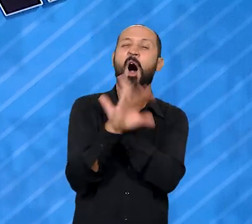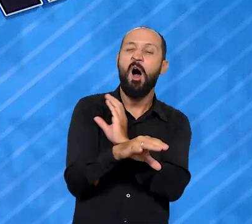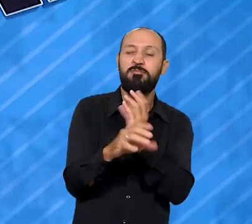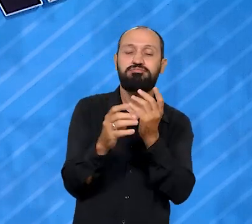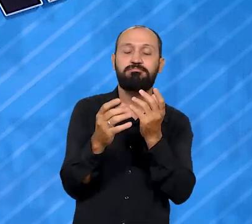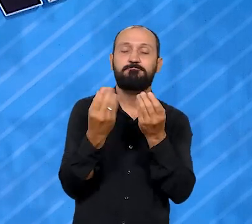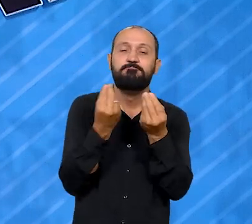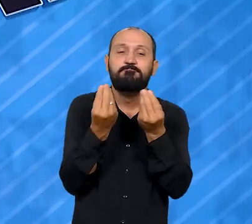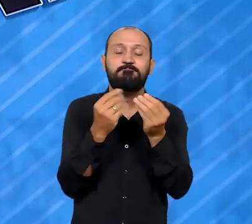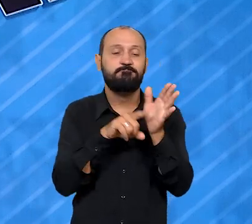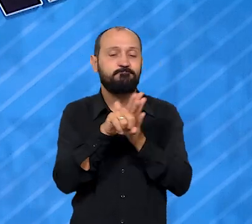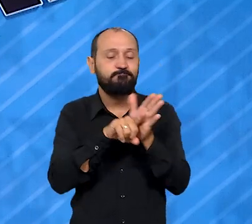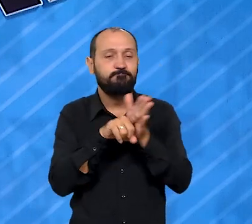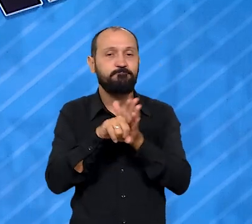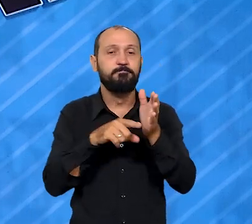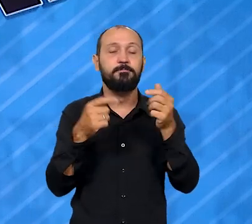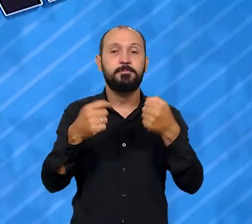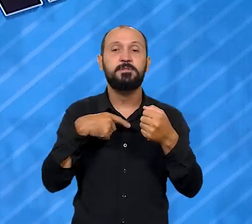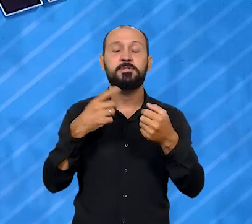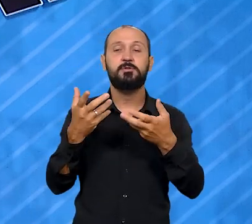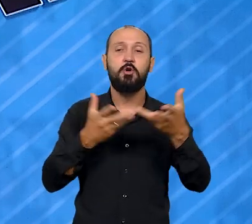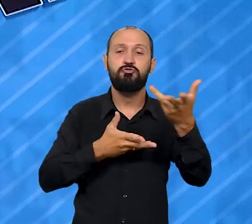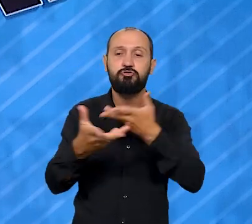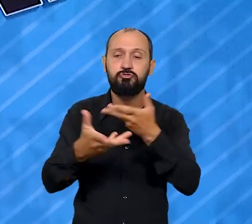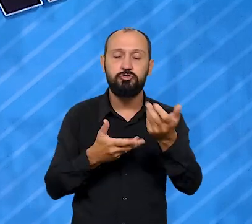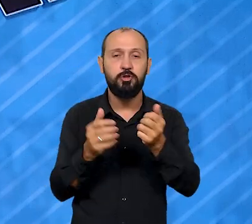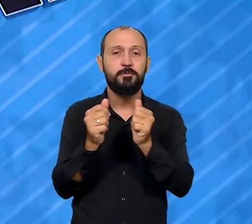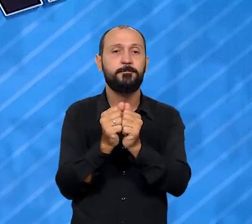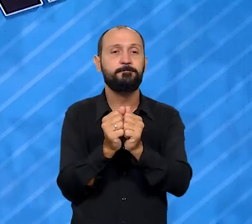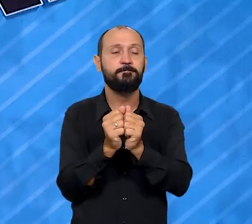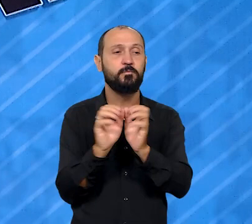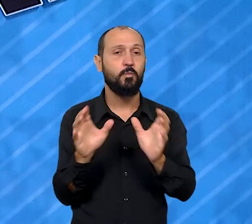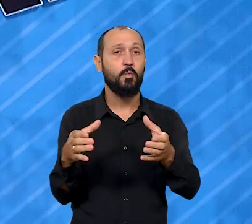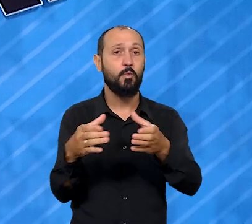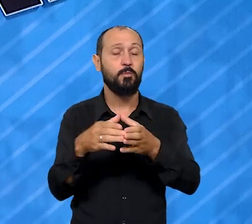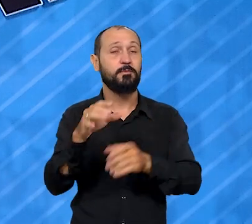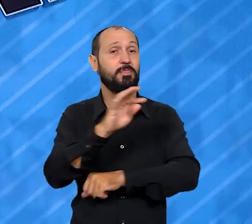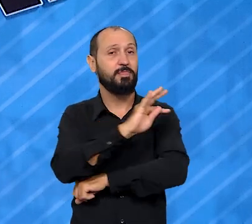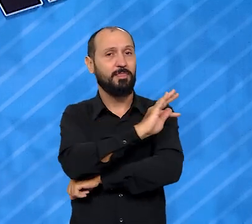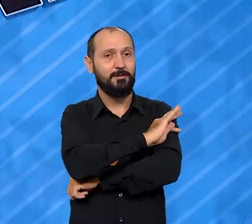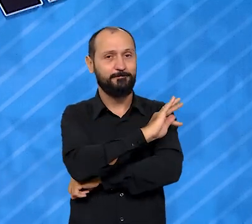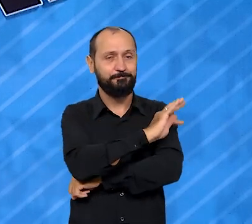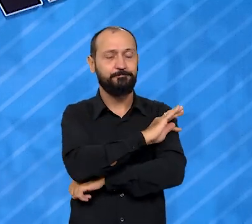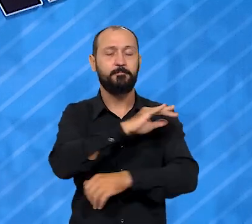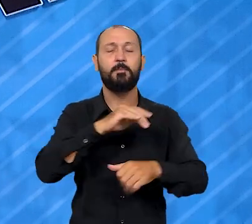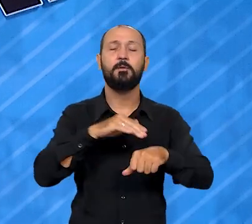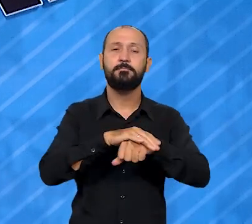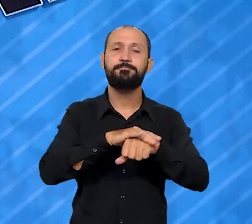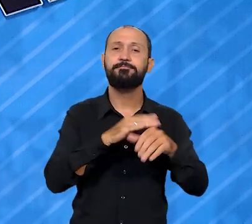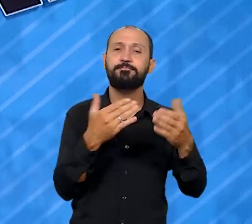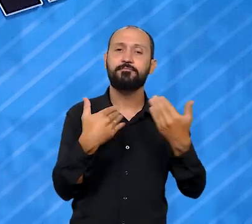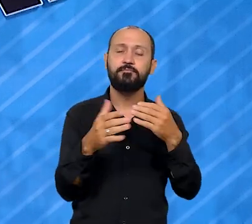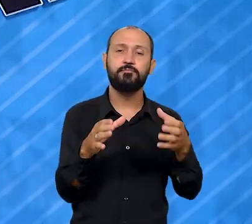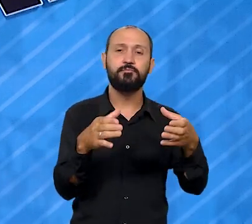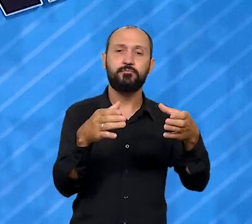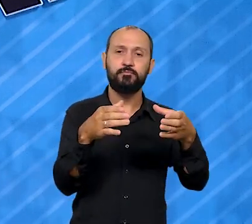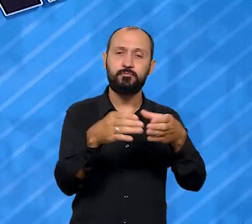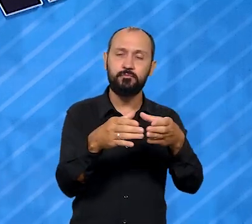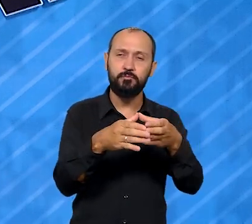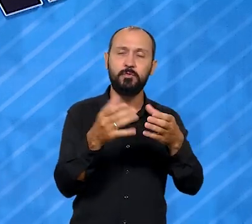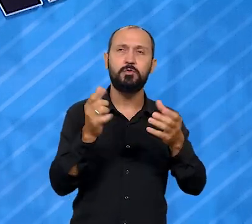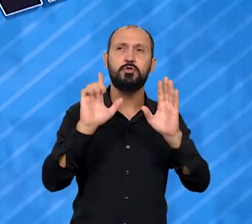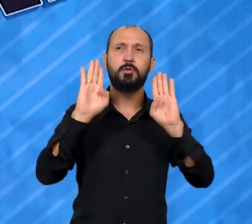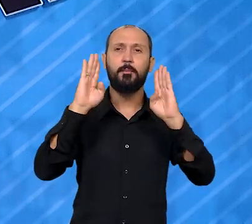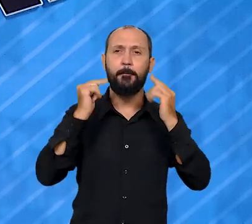complexa, na medida em que há uma necessidade de você interagir com o corpo técnico. Então nós dialogamos com as